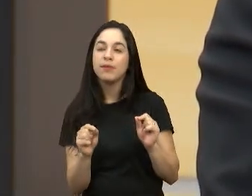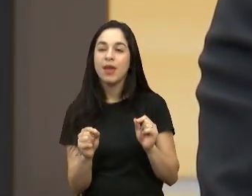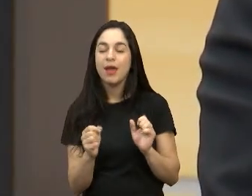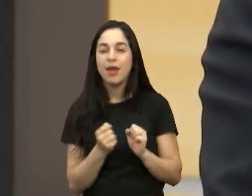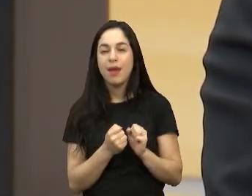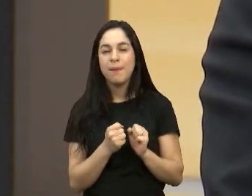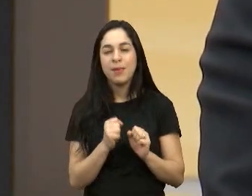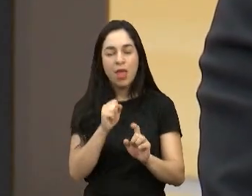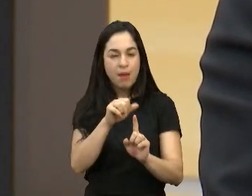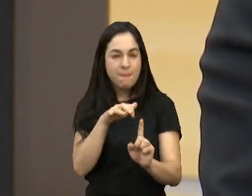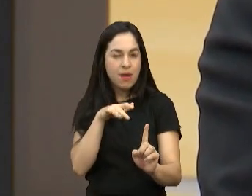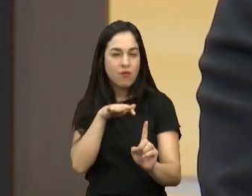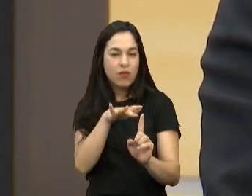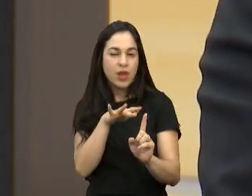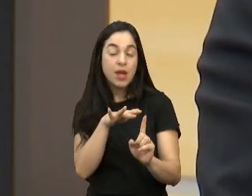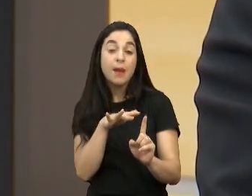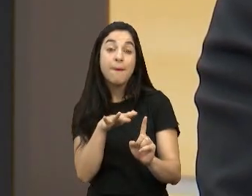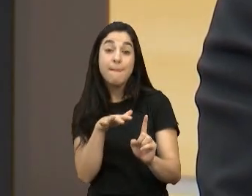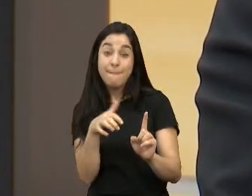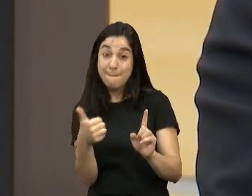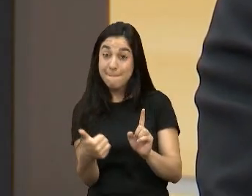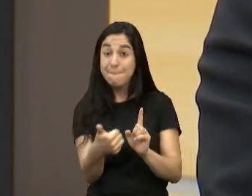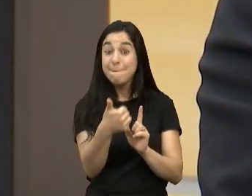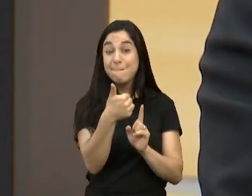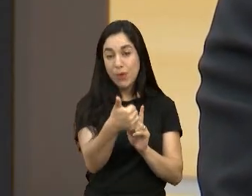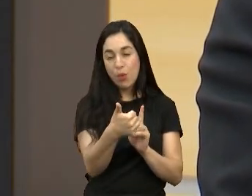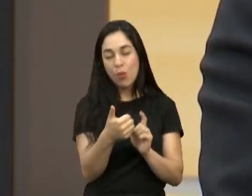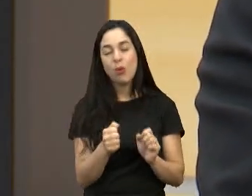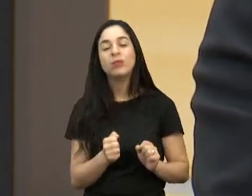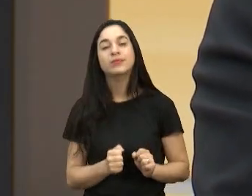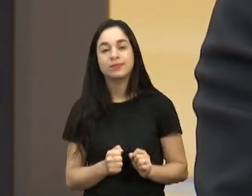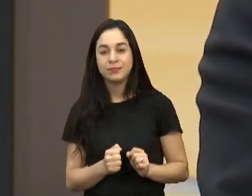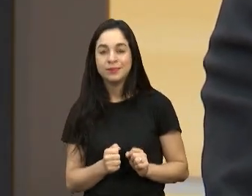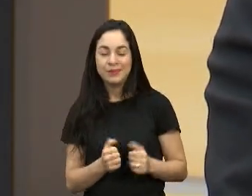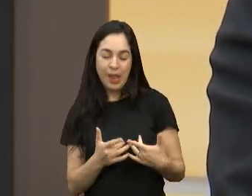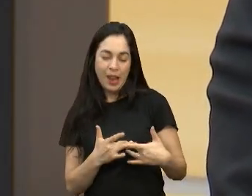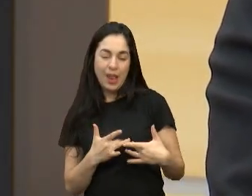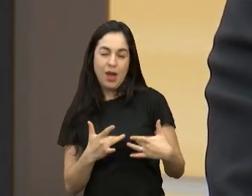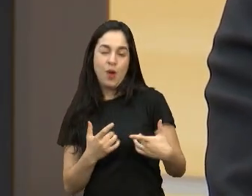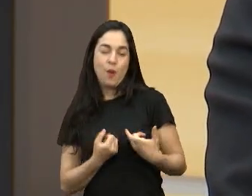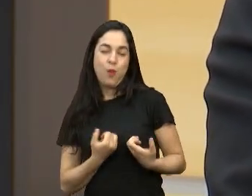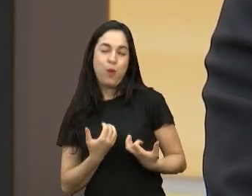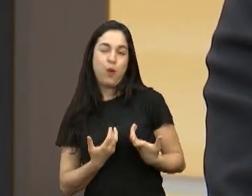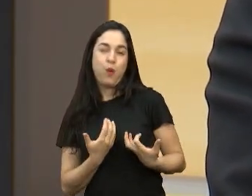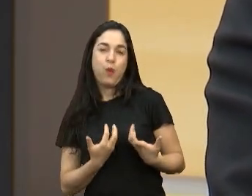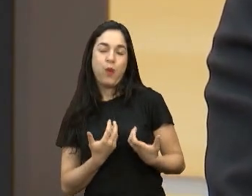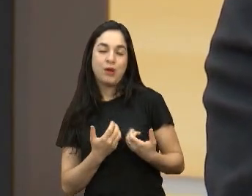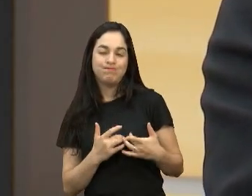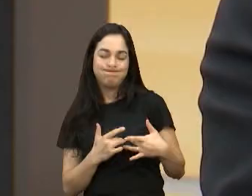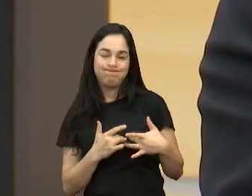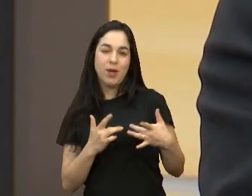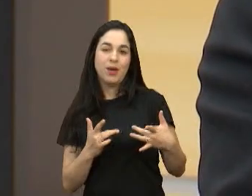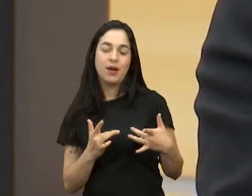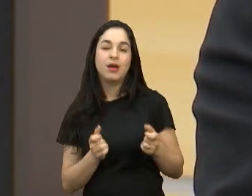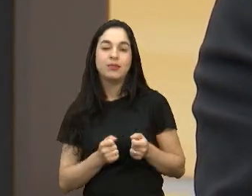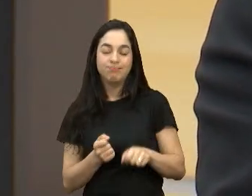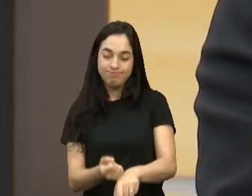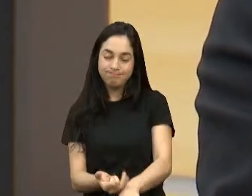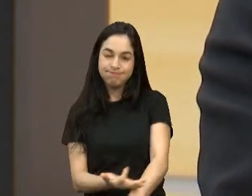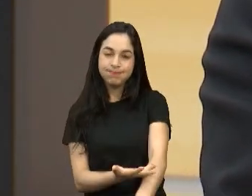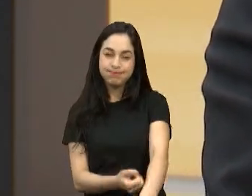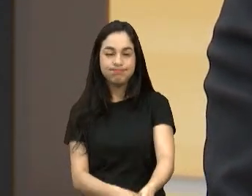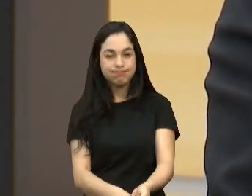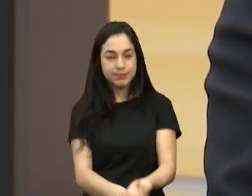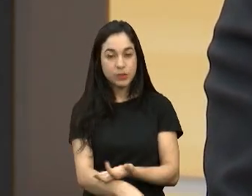muito positiva na vida da gente, né. A música mexe com a emoção das pessoas, não só do músico em